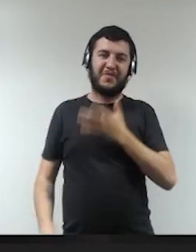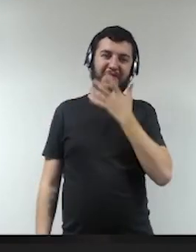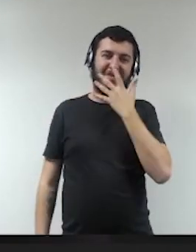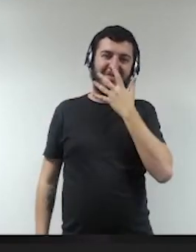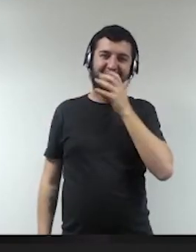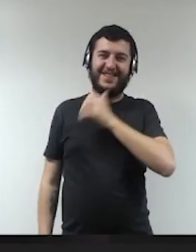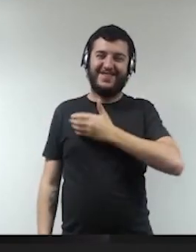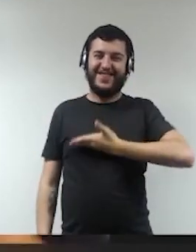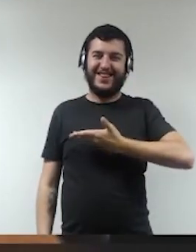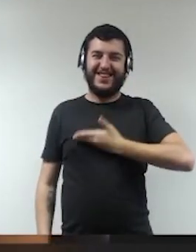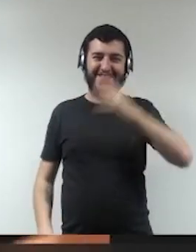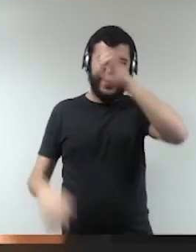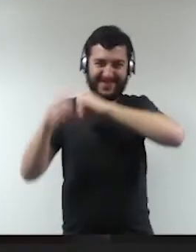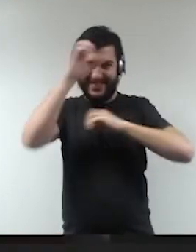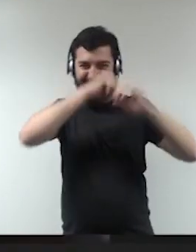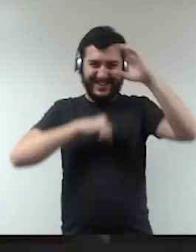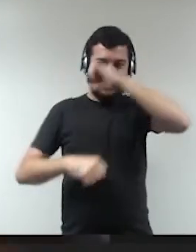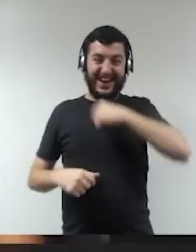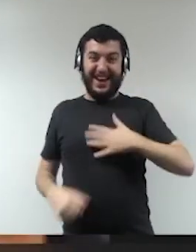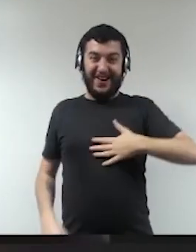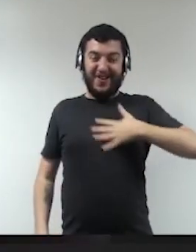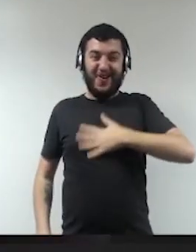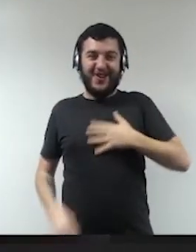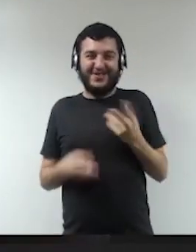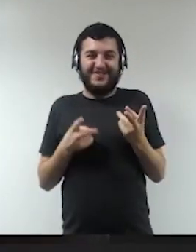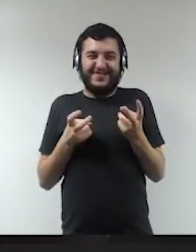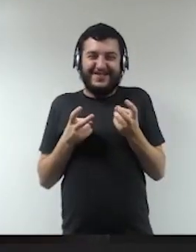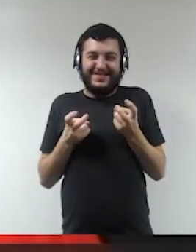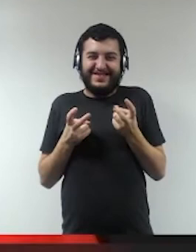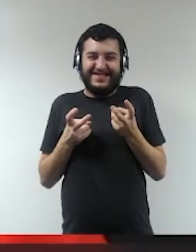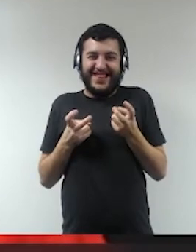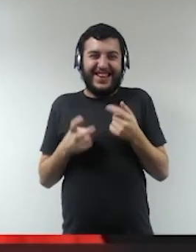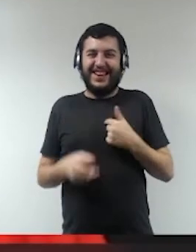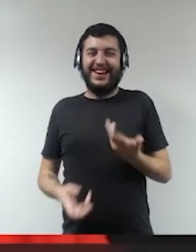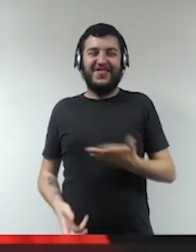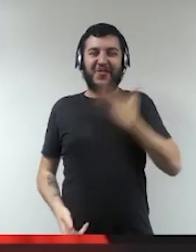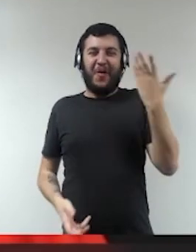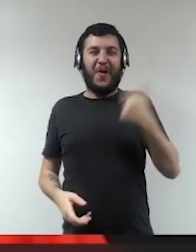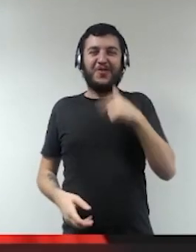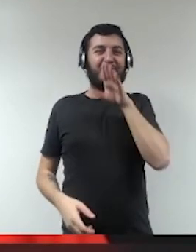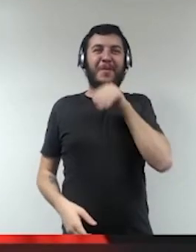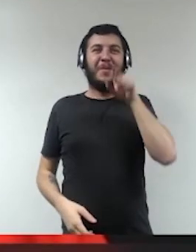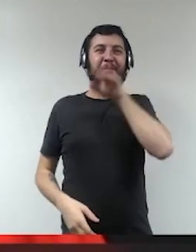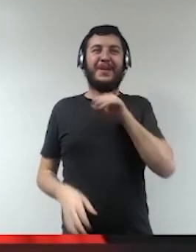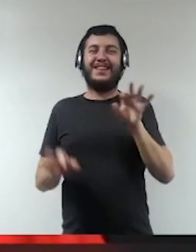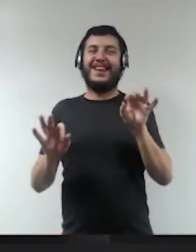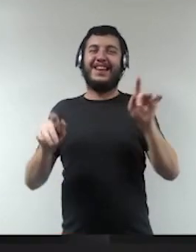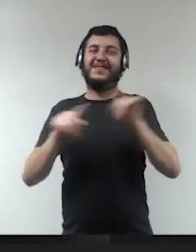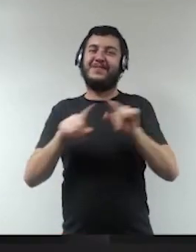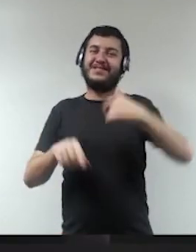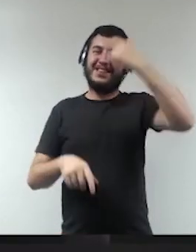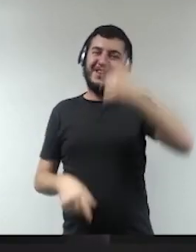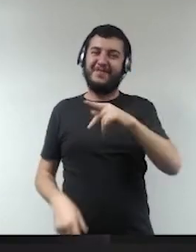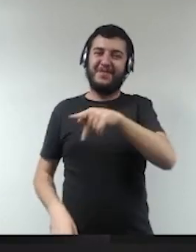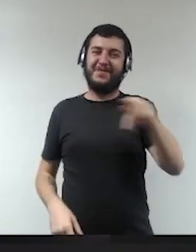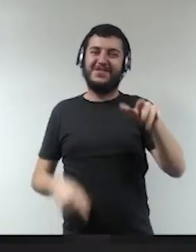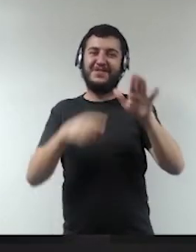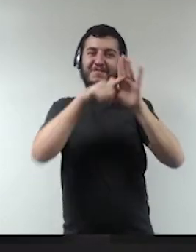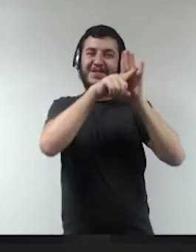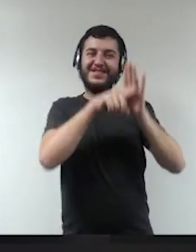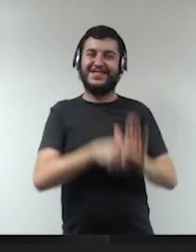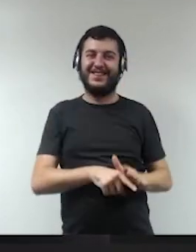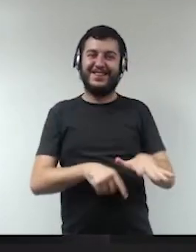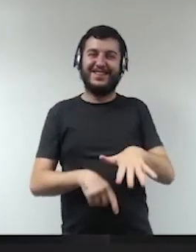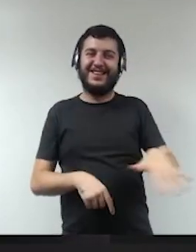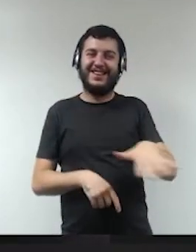sempre aprendo com elas. Eu gosto mais de ouvir do que falar, mas na nossa missão de professor de estrito senso,